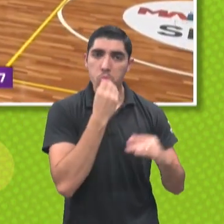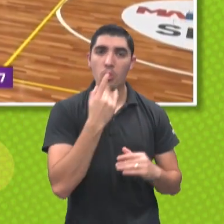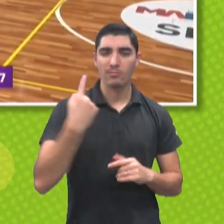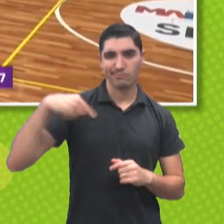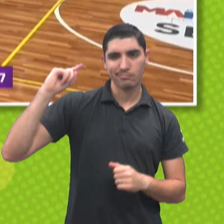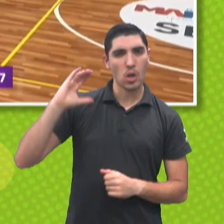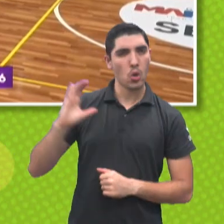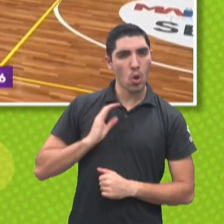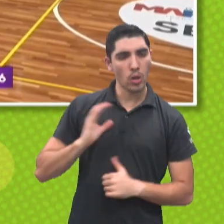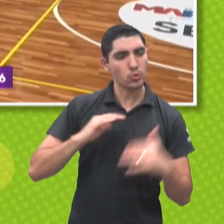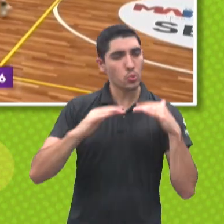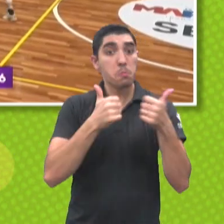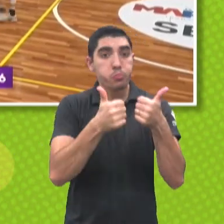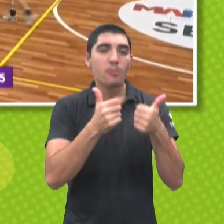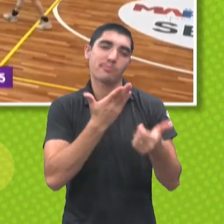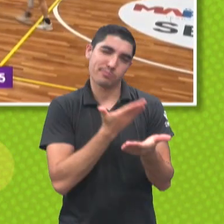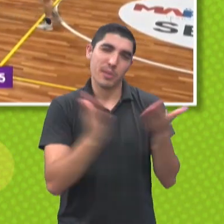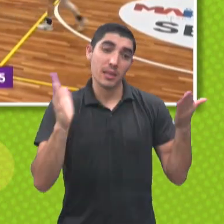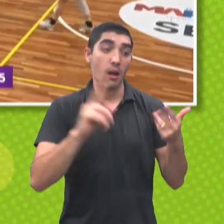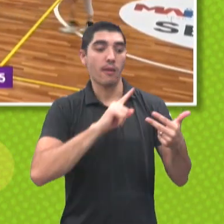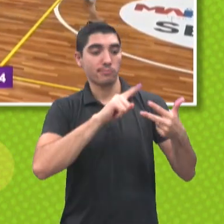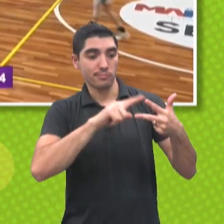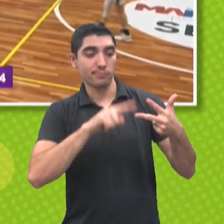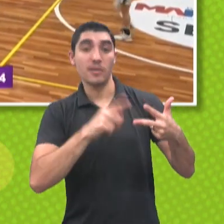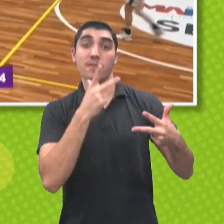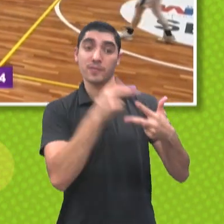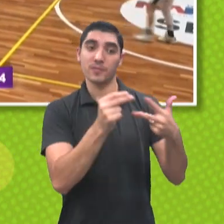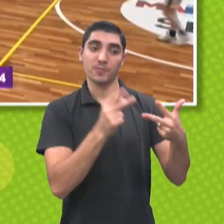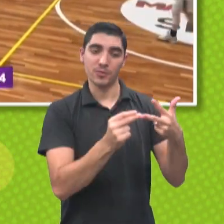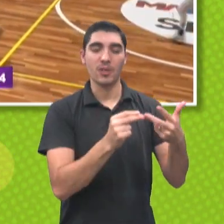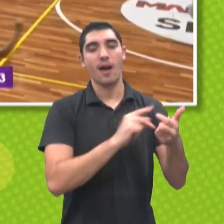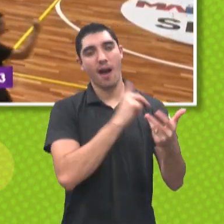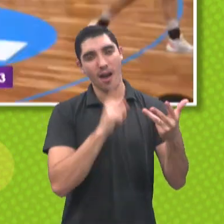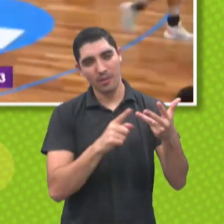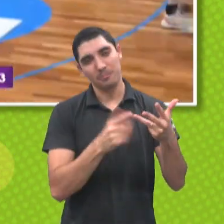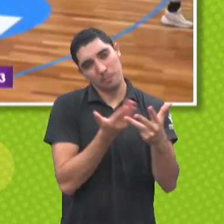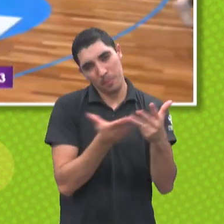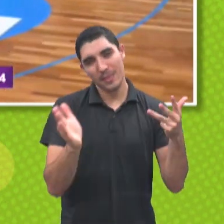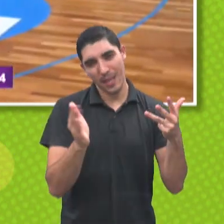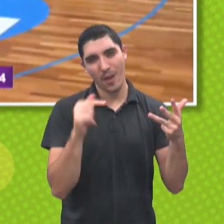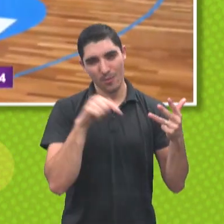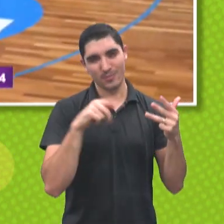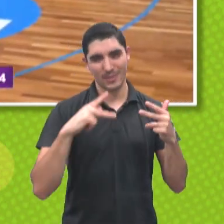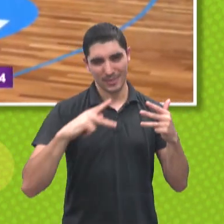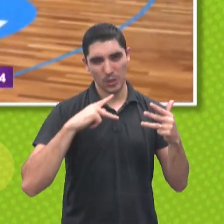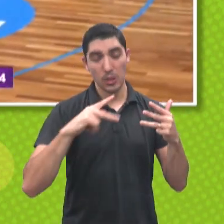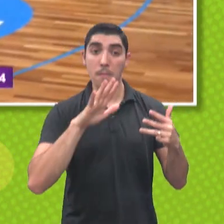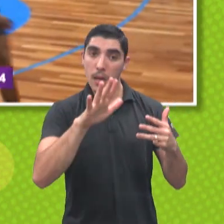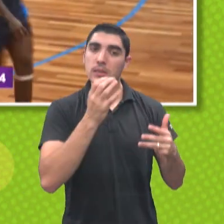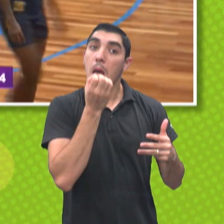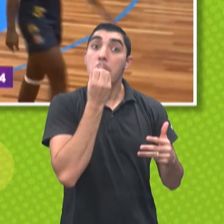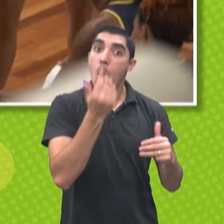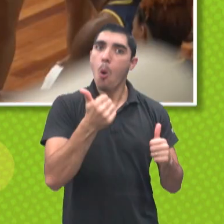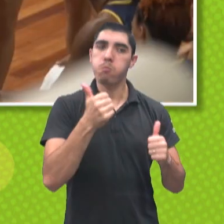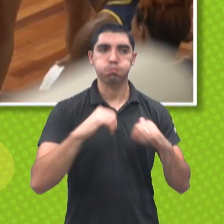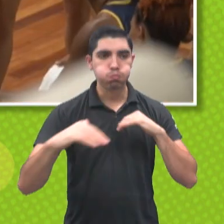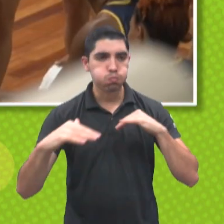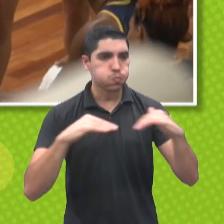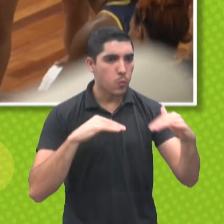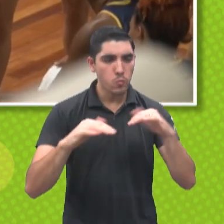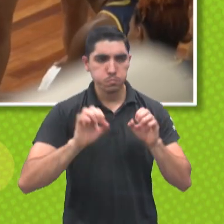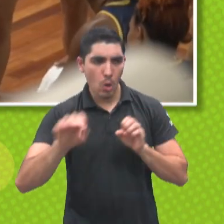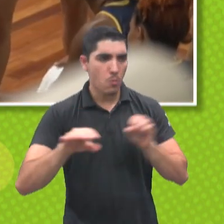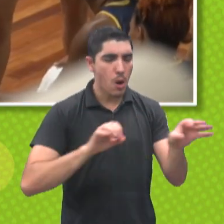perdeu, depois conseguiu 2 vitórias, agora conhece mais uma derrota, mas mesmo assim tá fazendo um bom jogo, né? Tá tentando fazer jogos